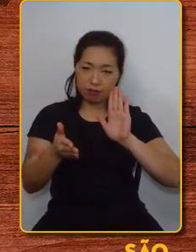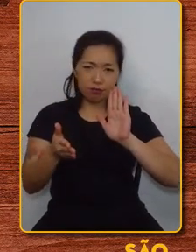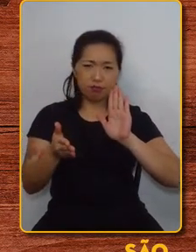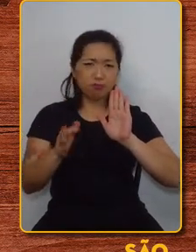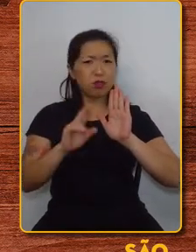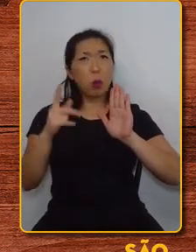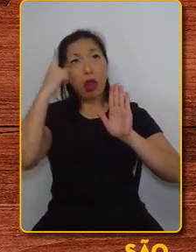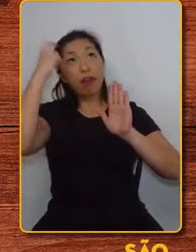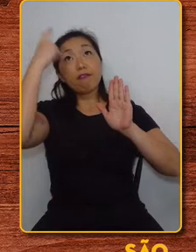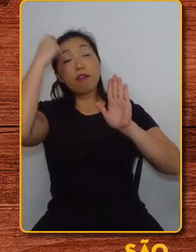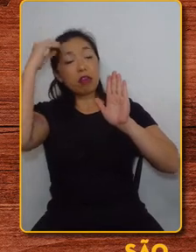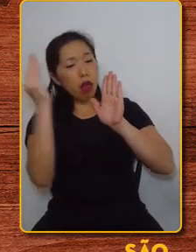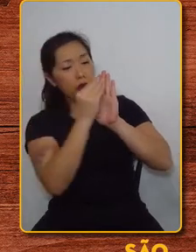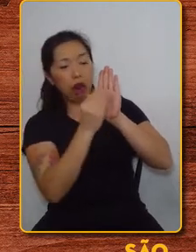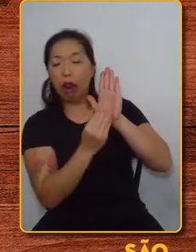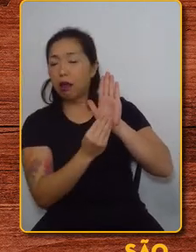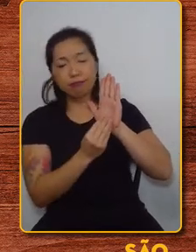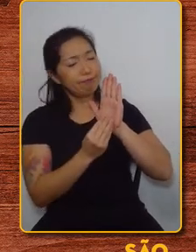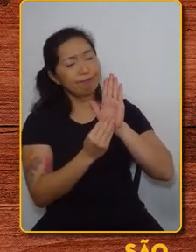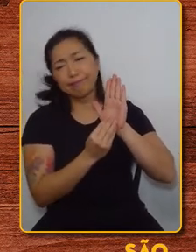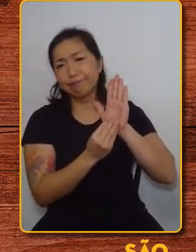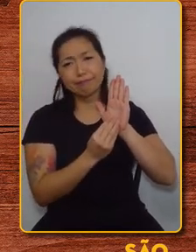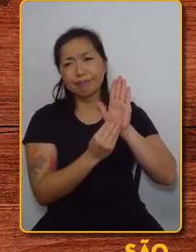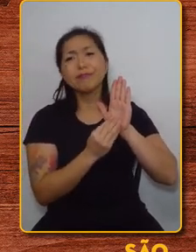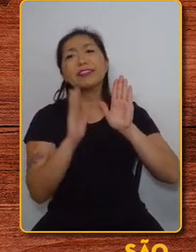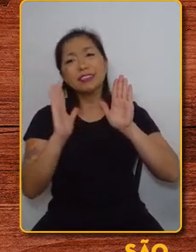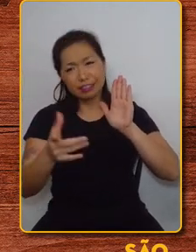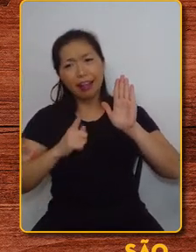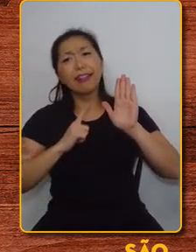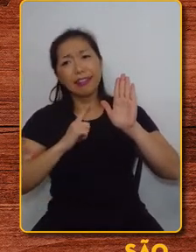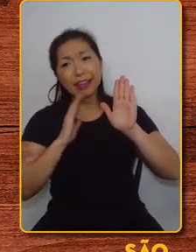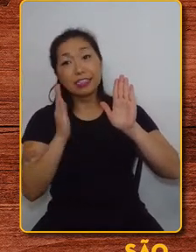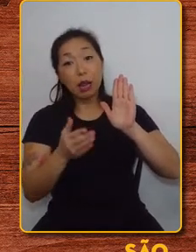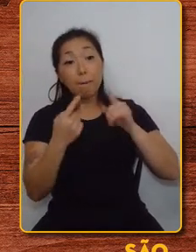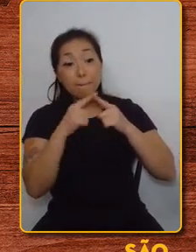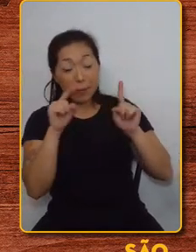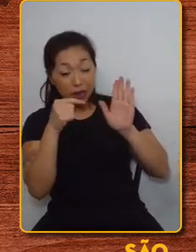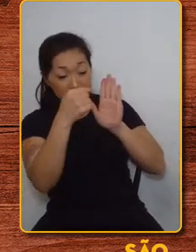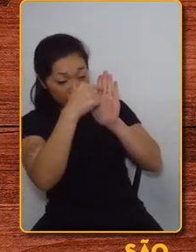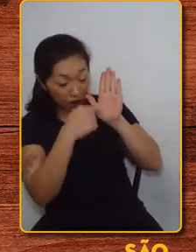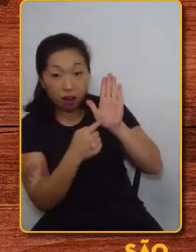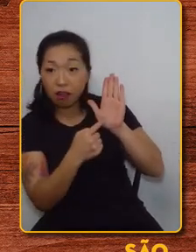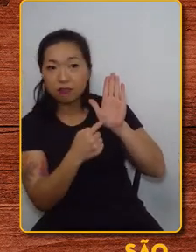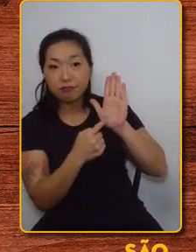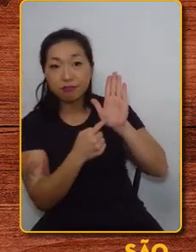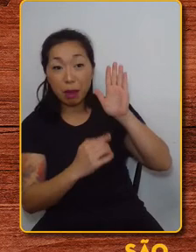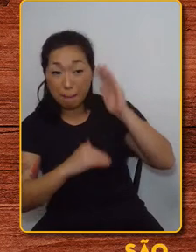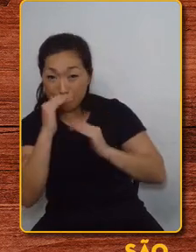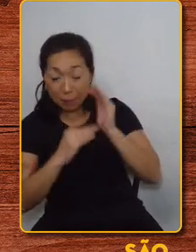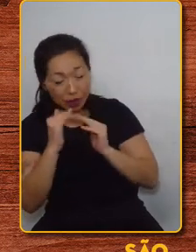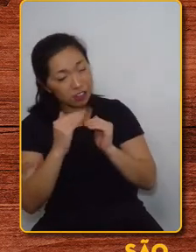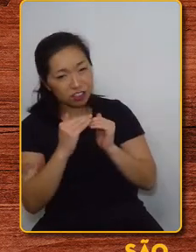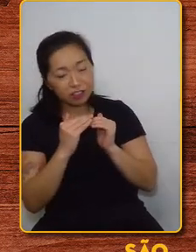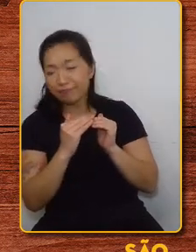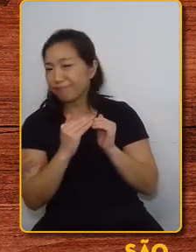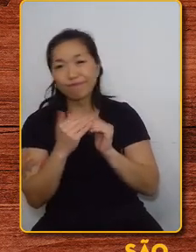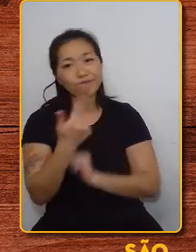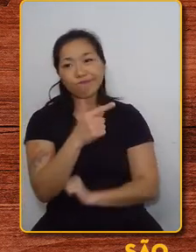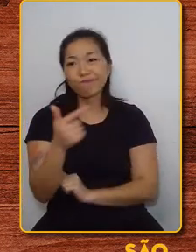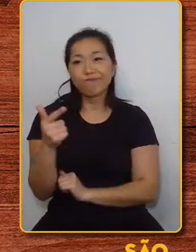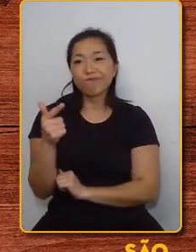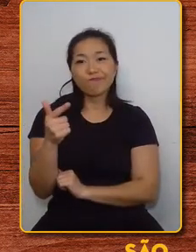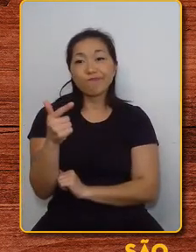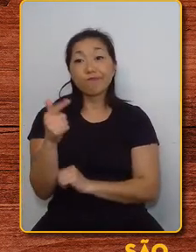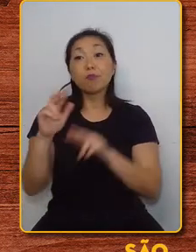roda. A roda está aí, mas ela não é colocada em prática por uma decisão política e uma orientação do